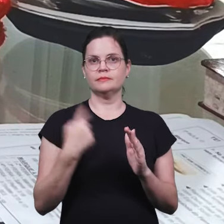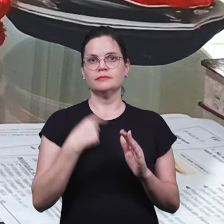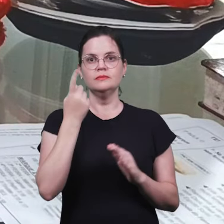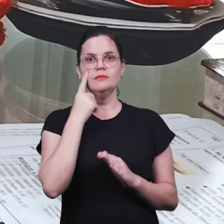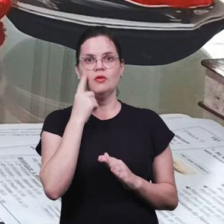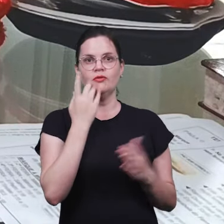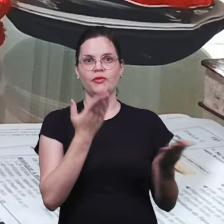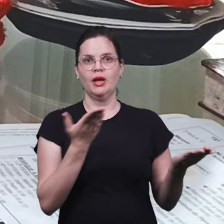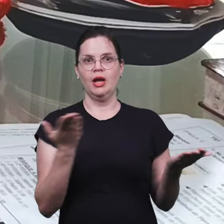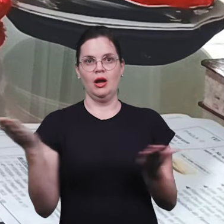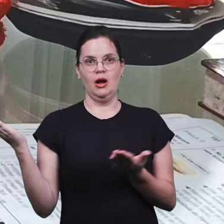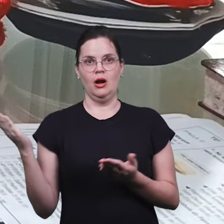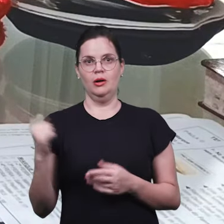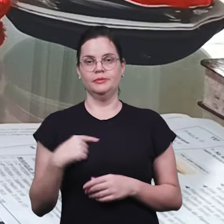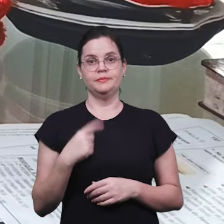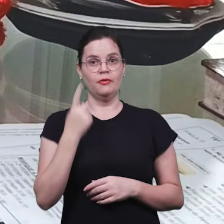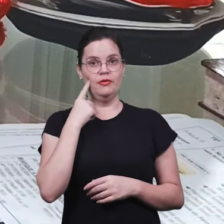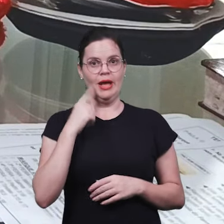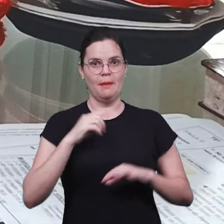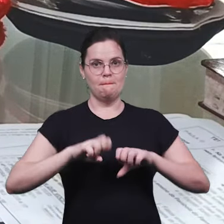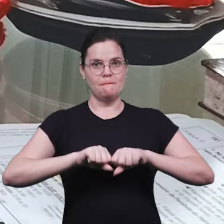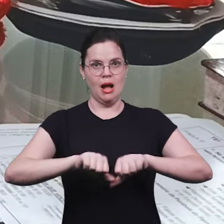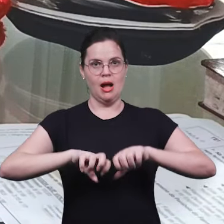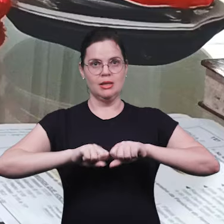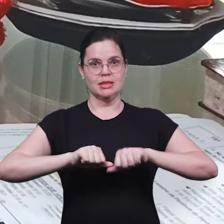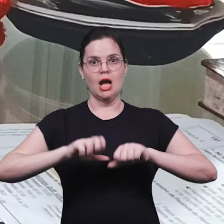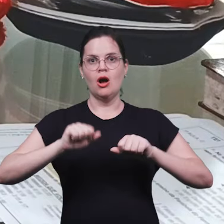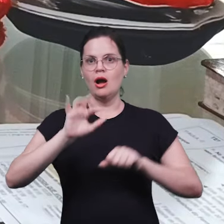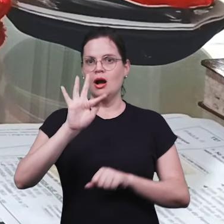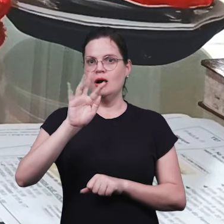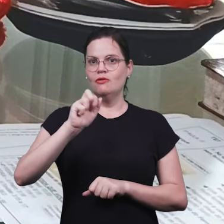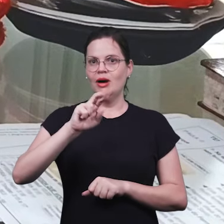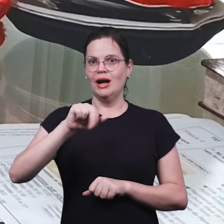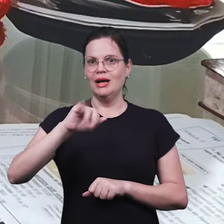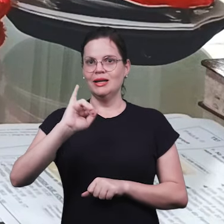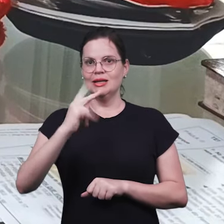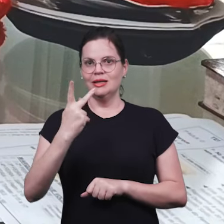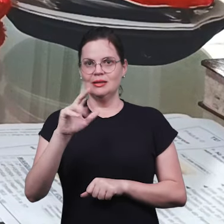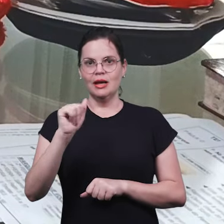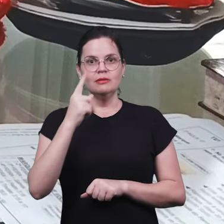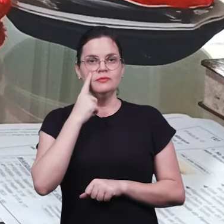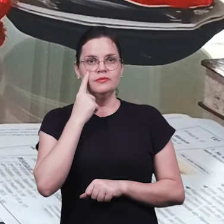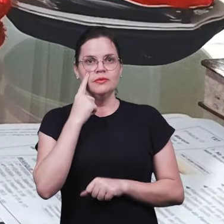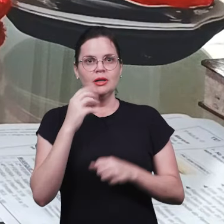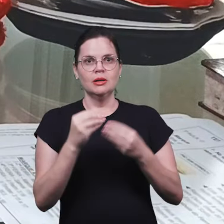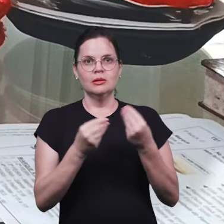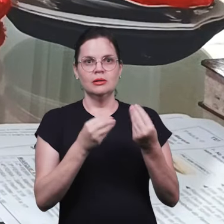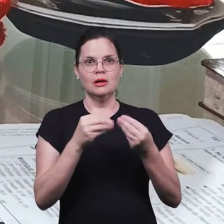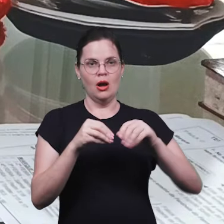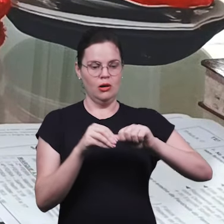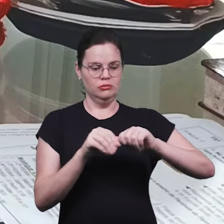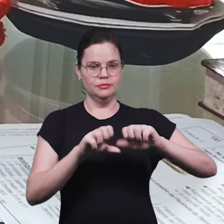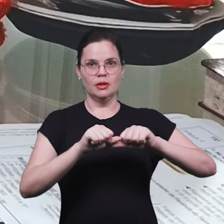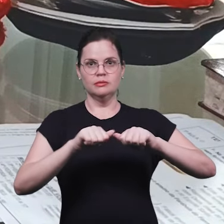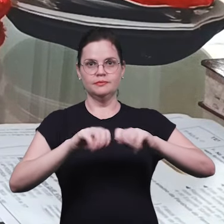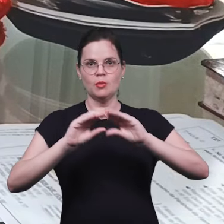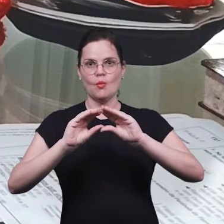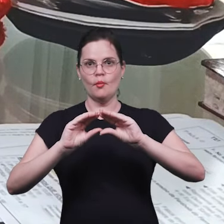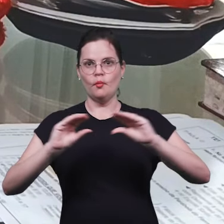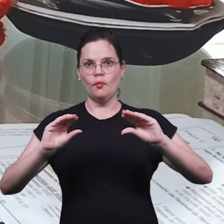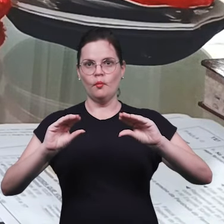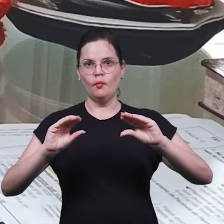agora rapidamente, olha, a massa, a farinha com o fermento, como aquele pão cresce, tá